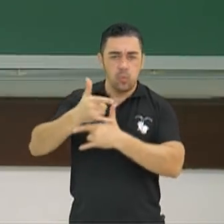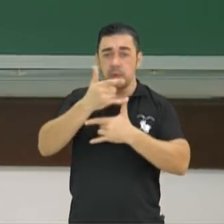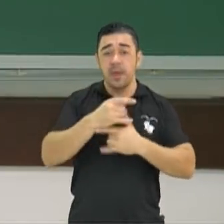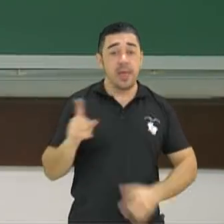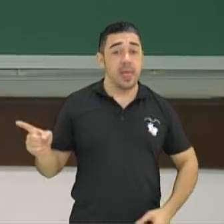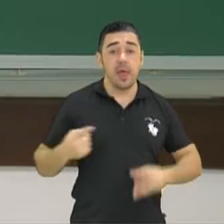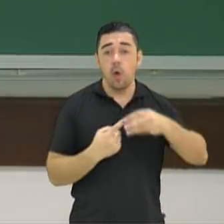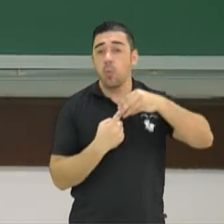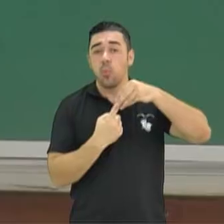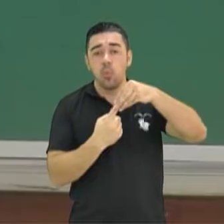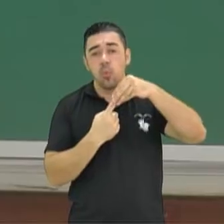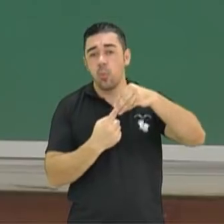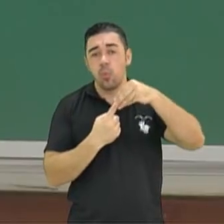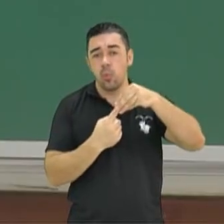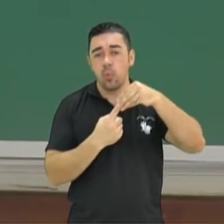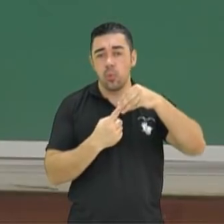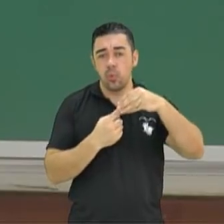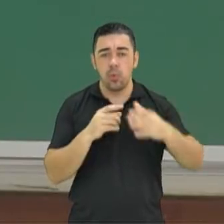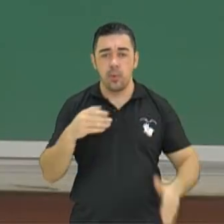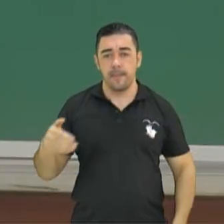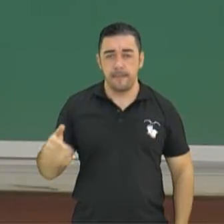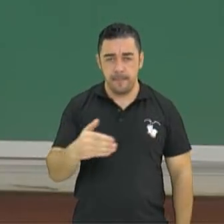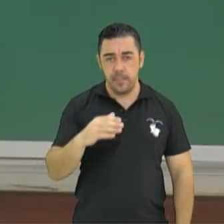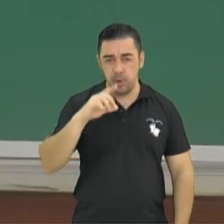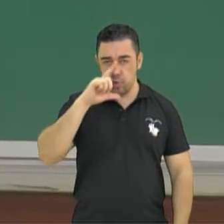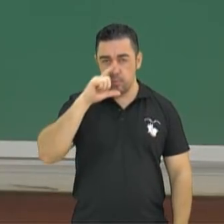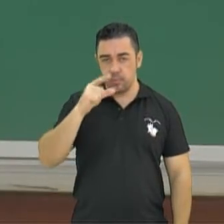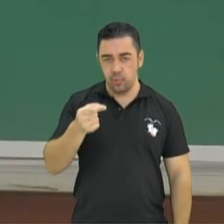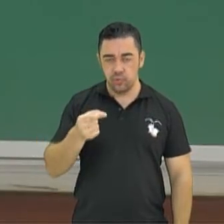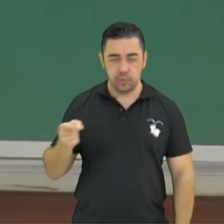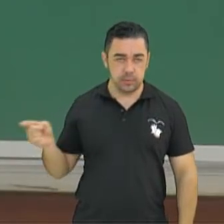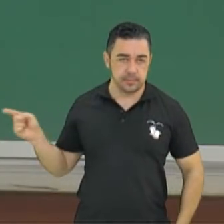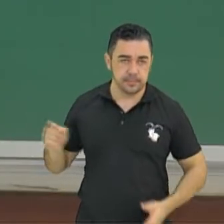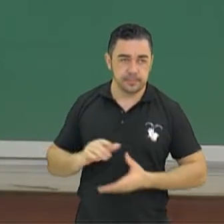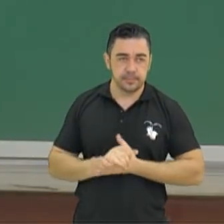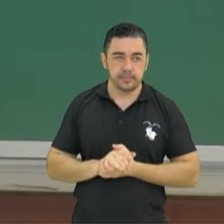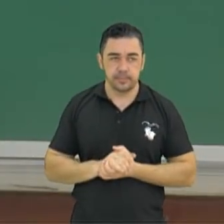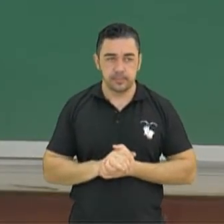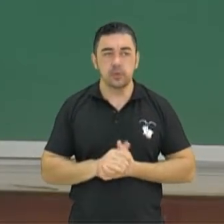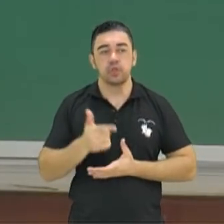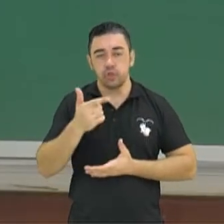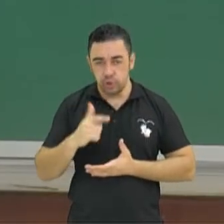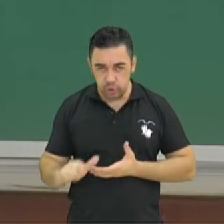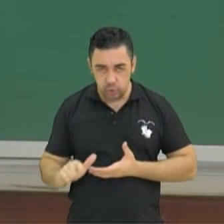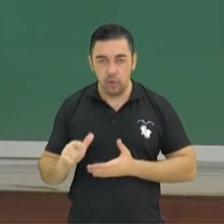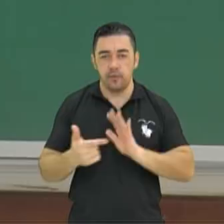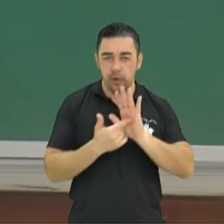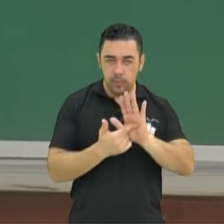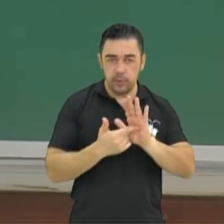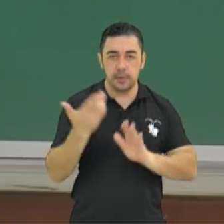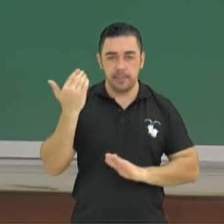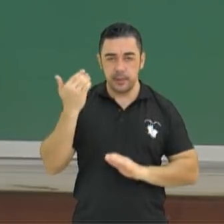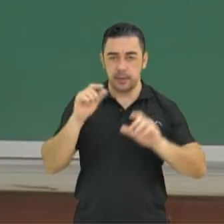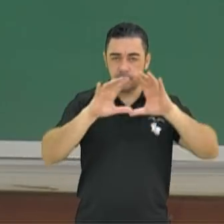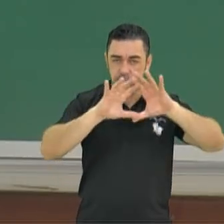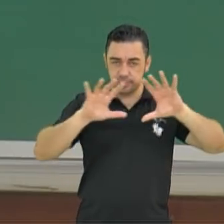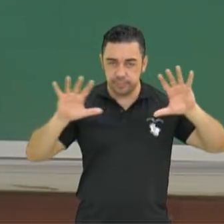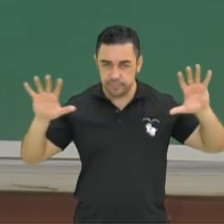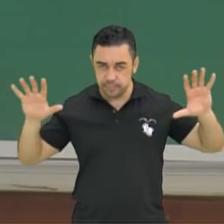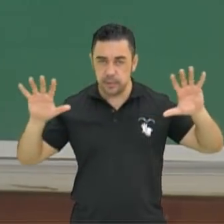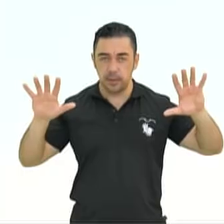Ela é a única que não tem esse peixe-bruxa, que é um peixe meio estranho, né? Olha só, de volta àquela figurinha da aula passada, reino